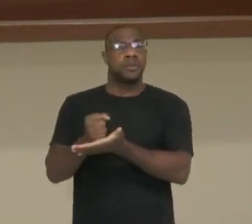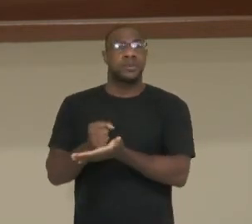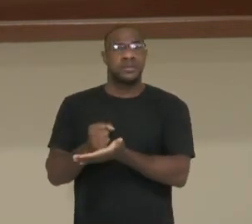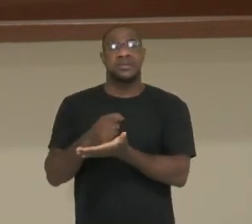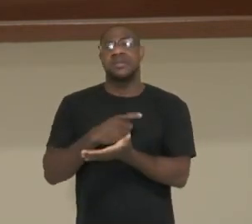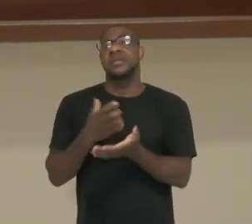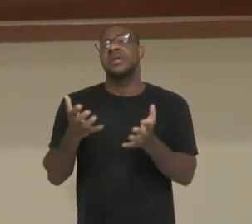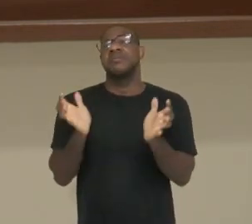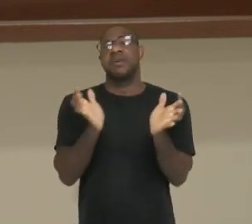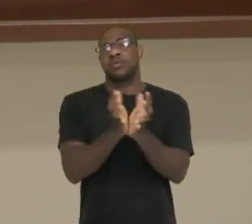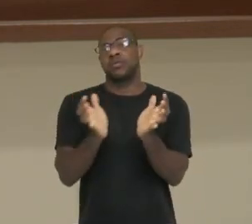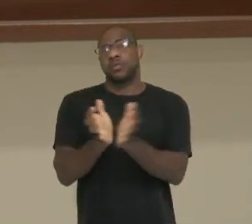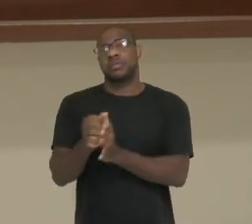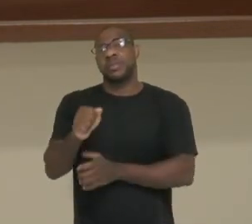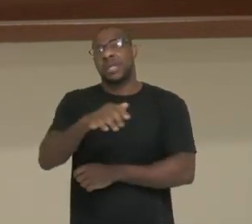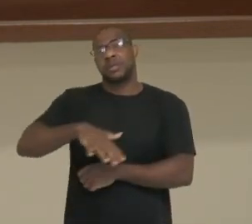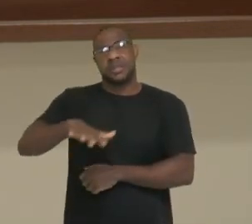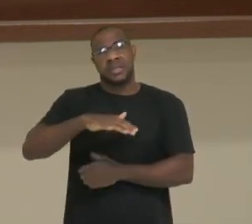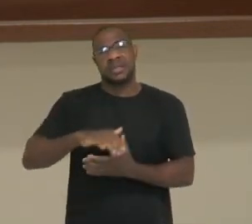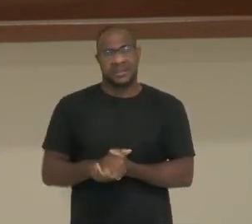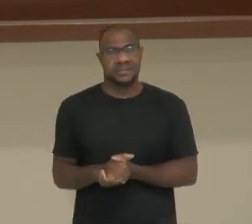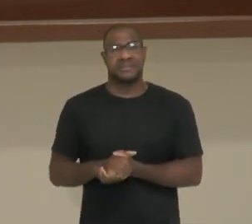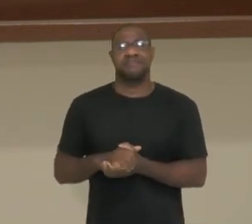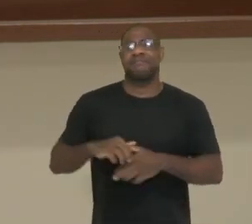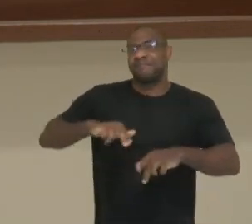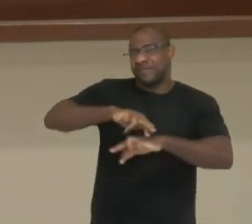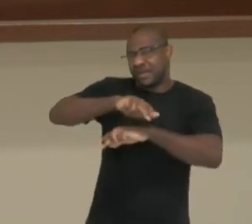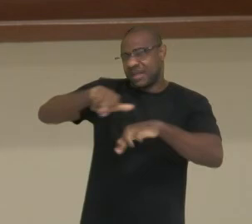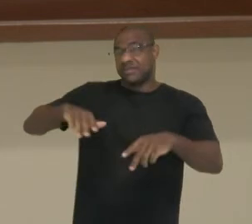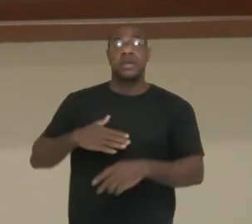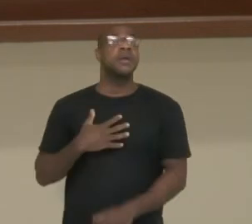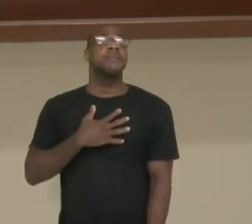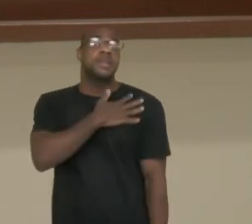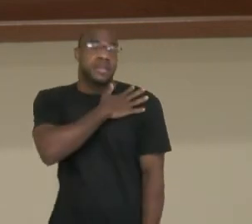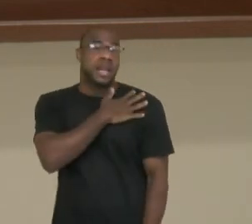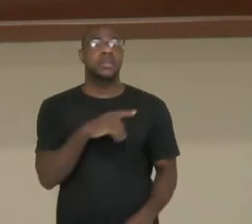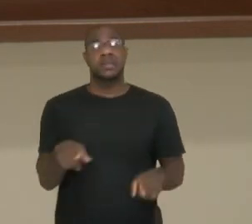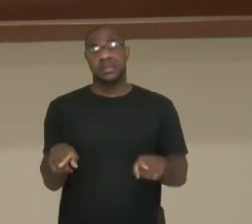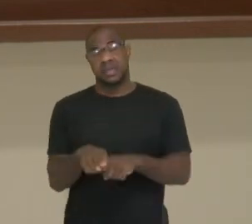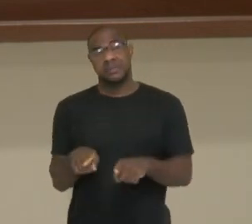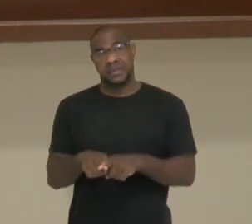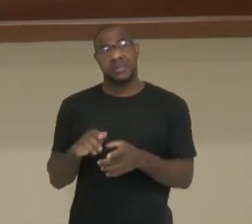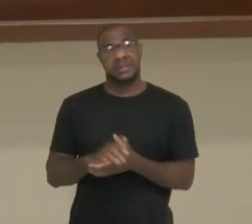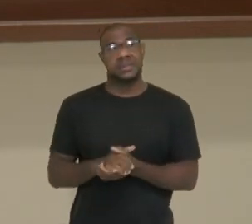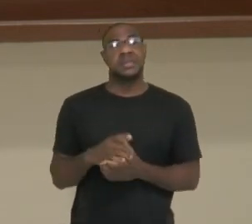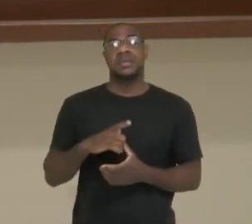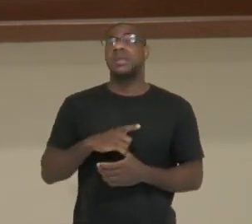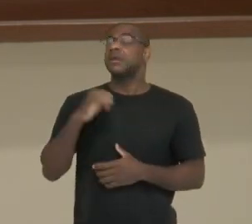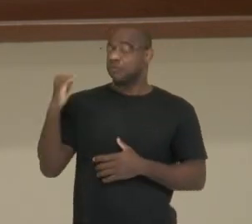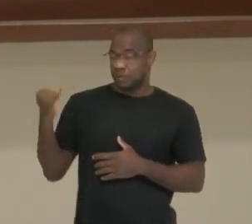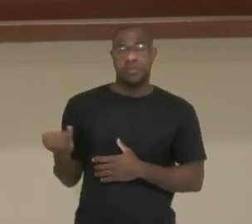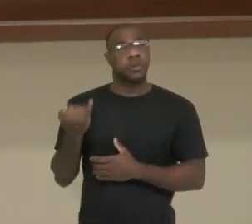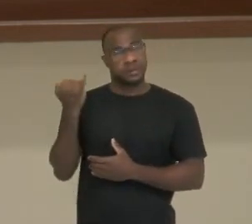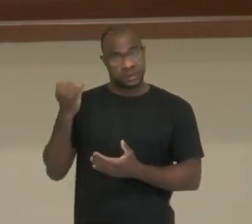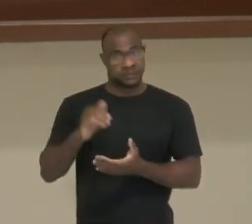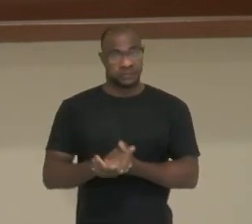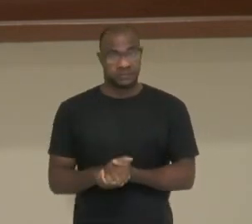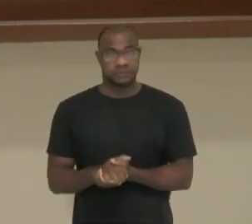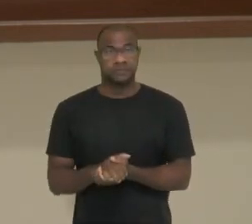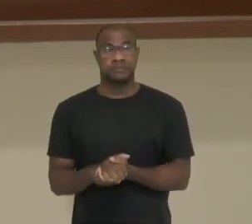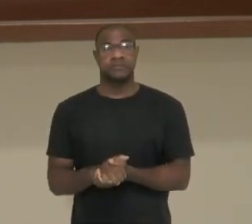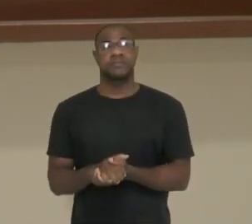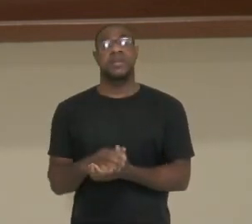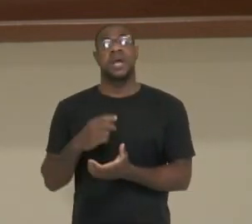setores da sociedade, gráficos, maquinistas, os militares, né, que foi um papel bastante importante também,